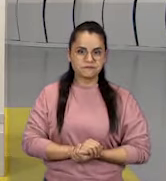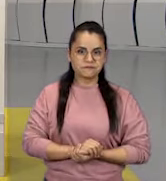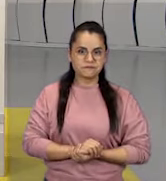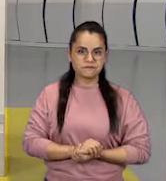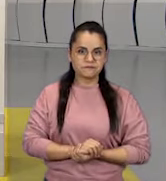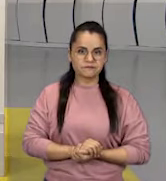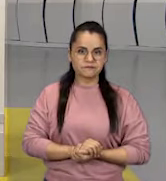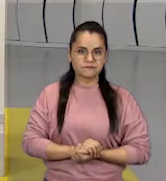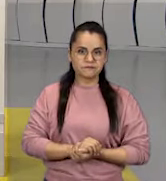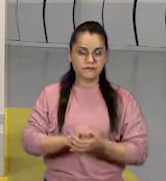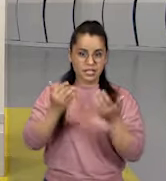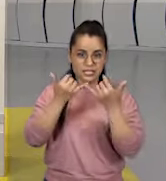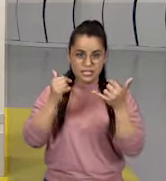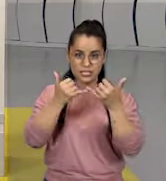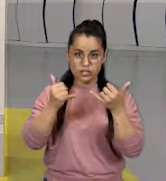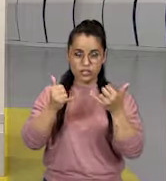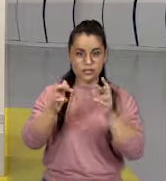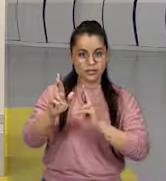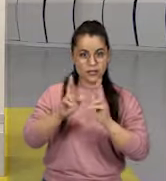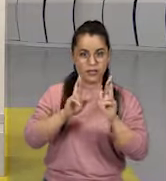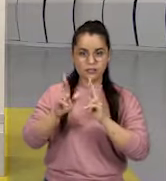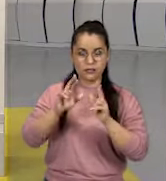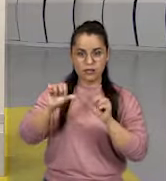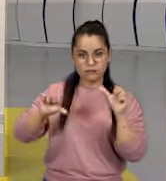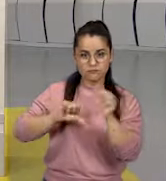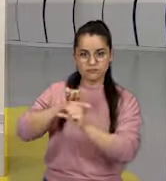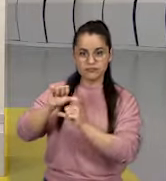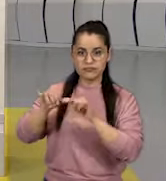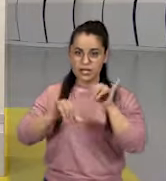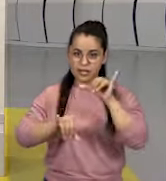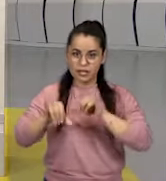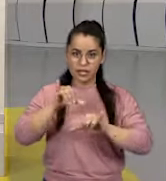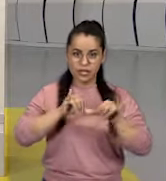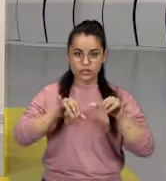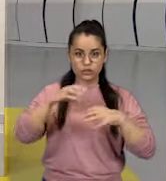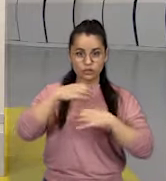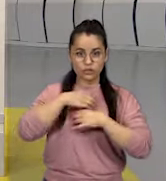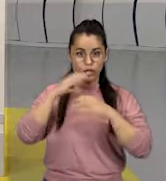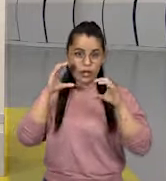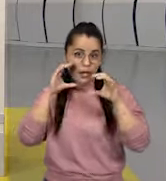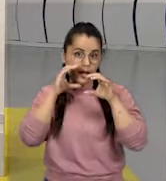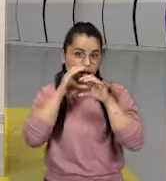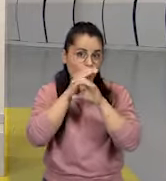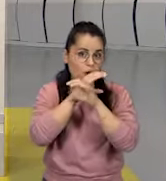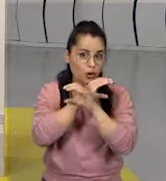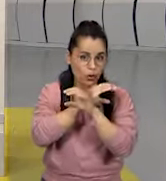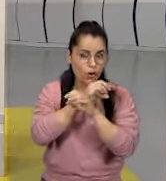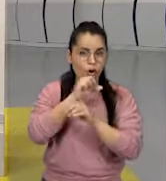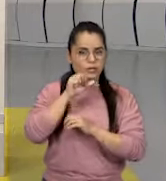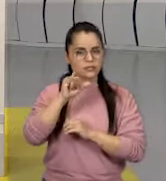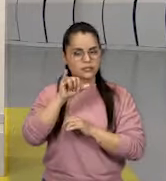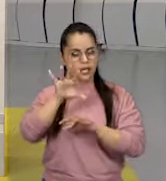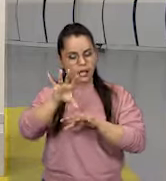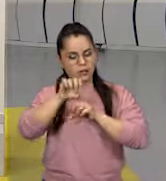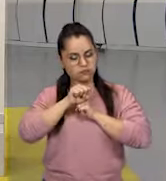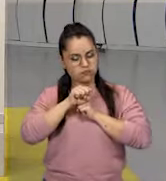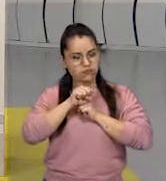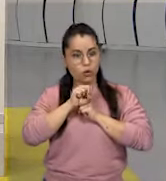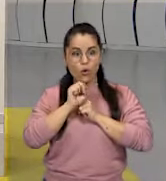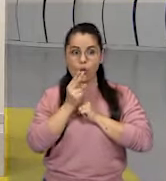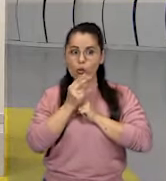e as energias envolvidas nas transformações químicas na forma de calor né Se ela endotérmica e